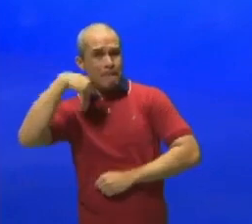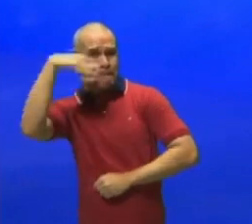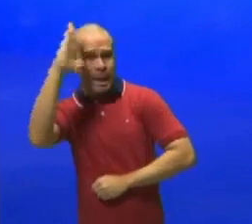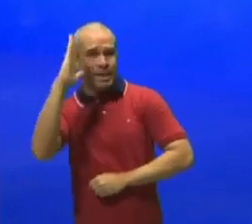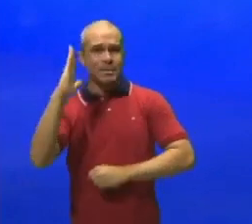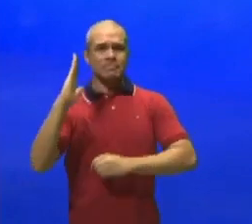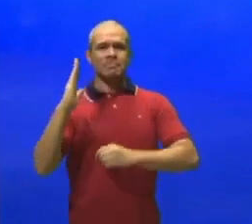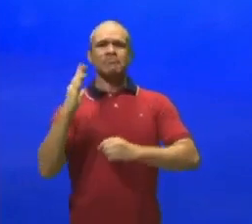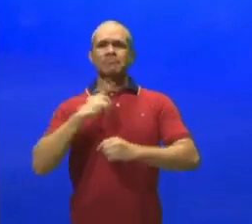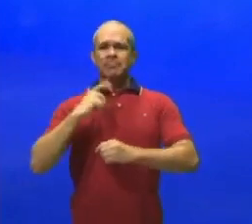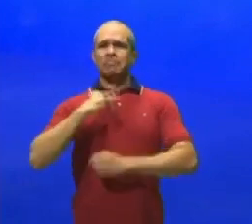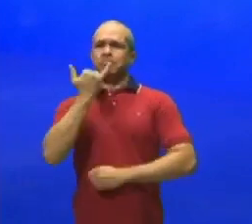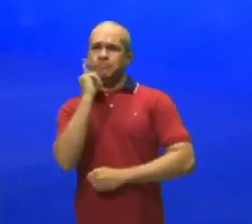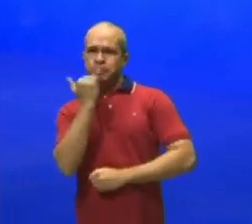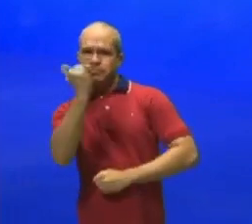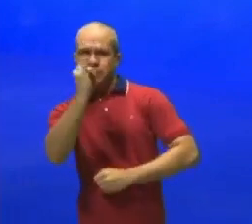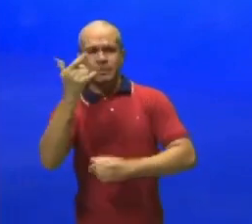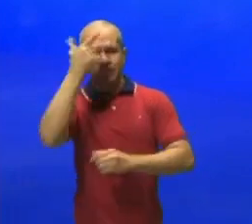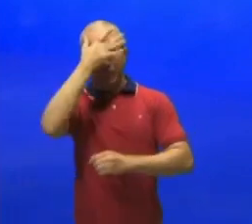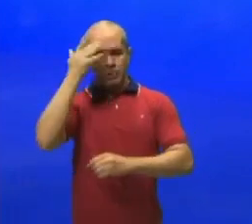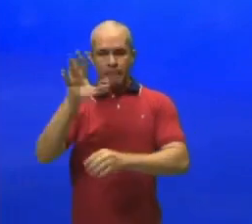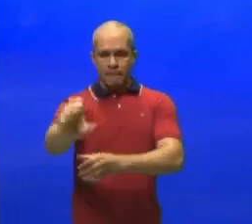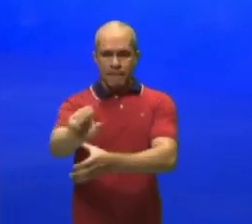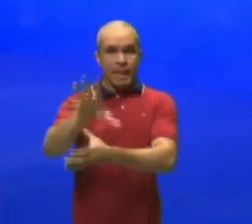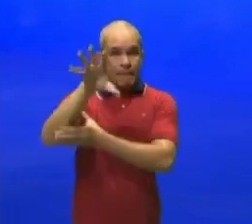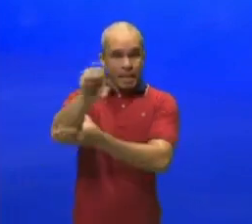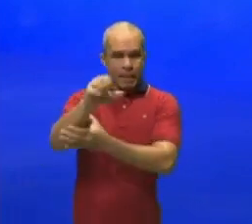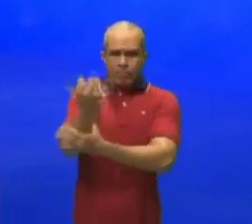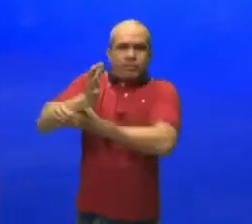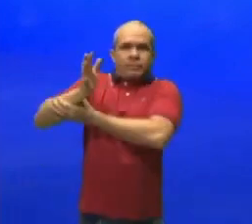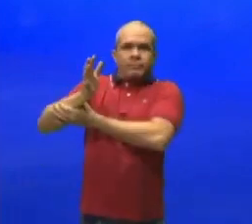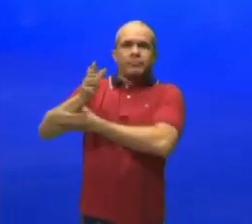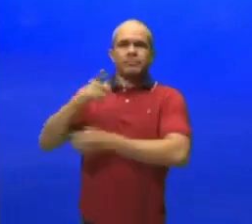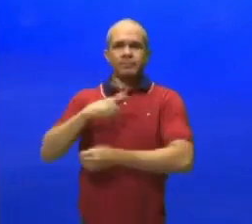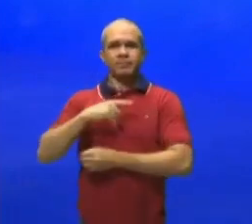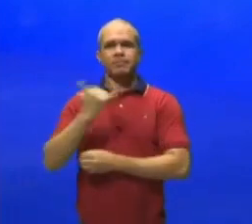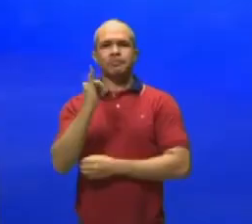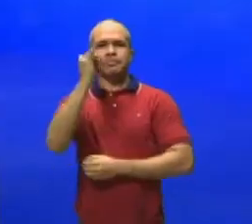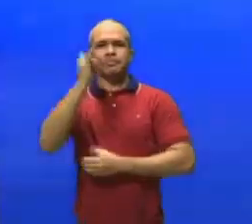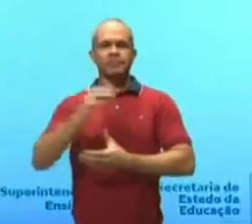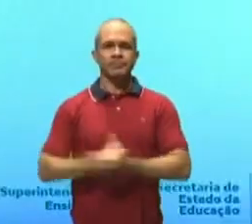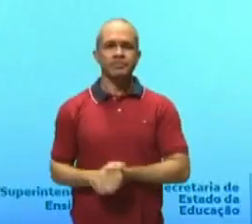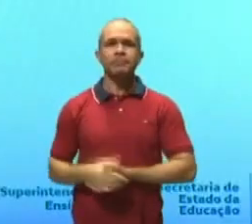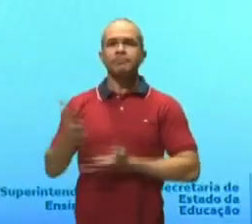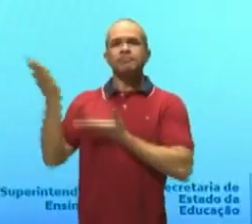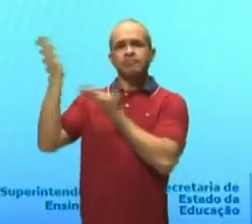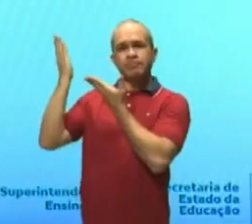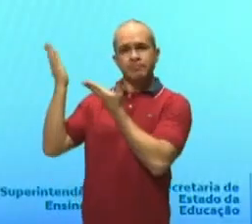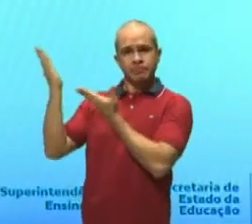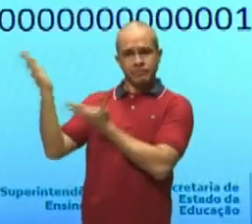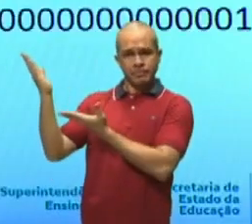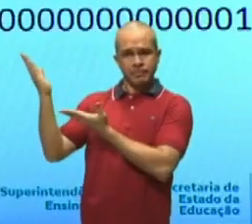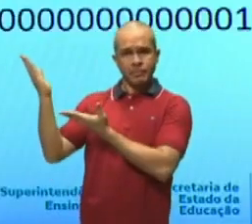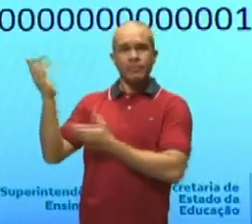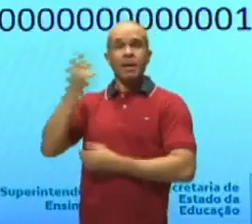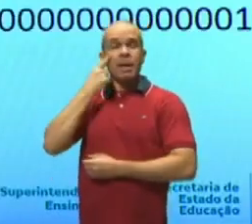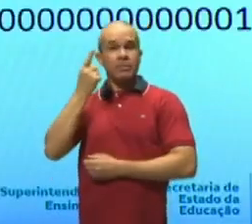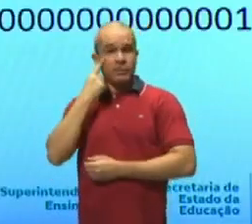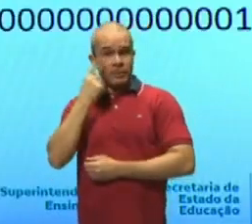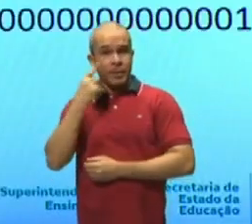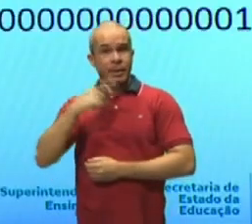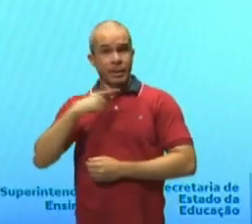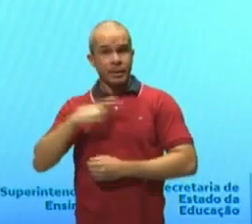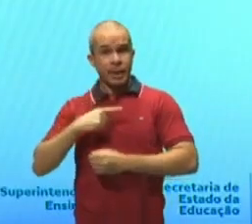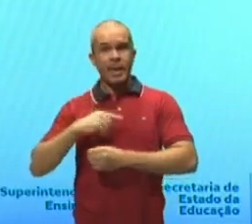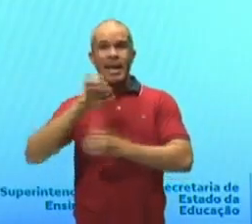dessas cargas que vai produzir um choque elétrico em você. E no átomo que nós estamos vendo aí na tela, o que nós vamos observar? Que os elétrons, eles